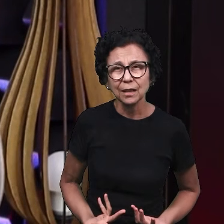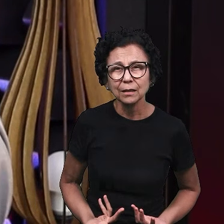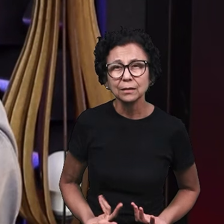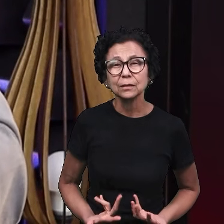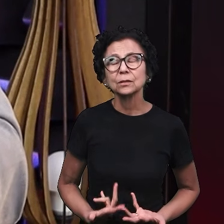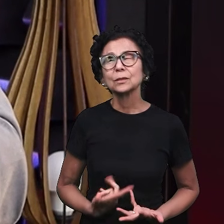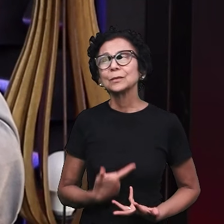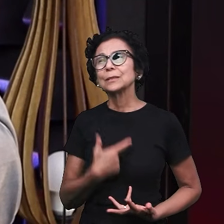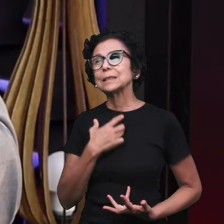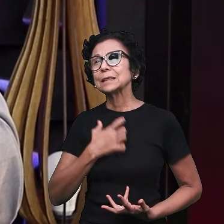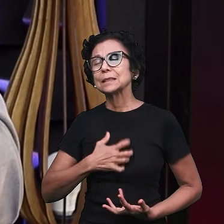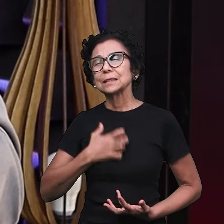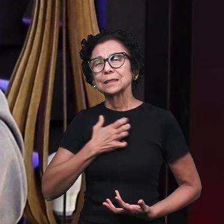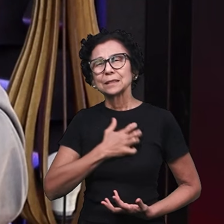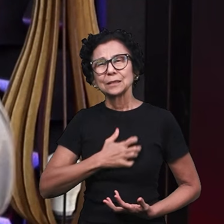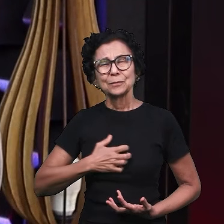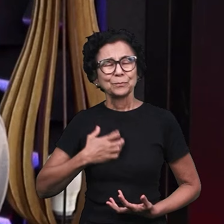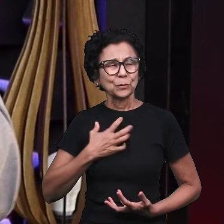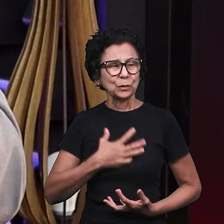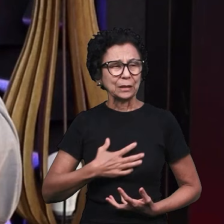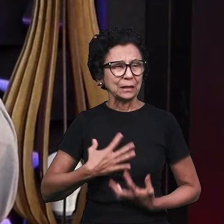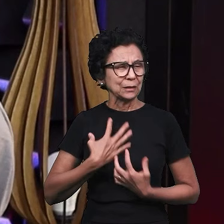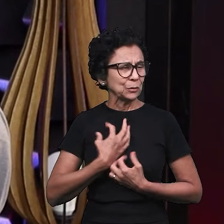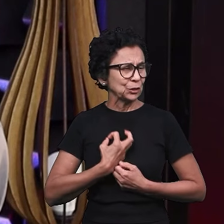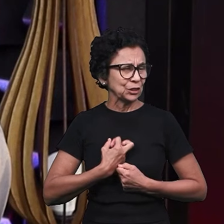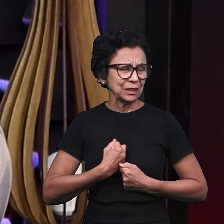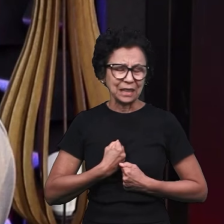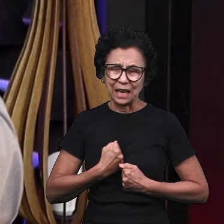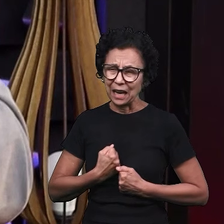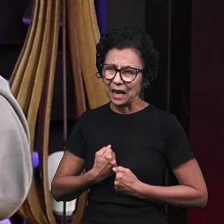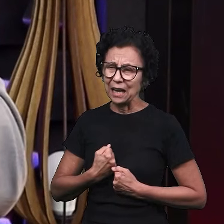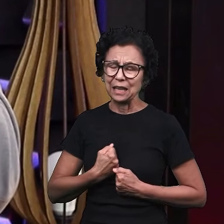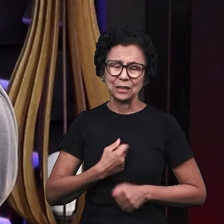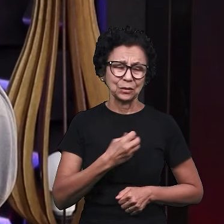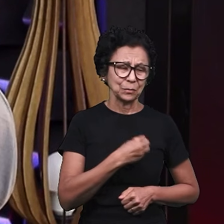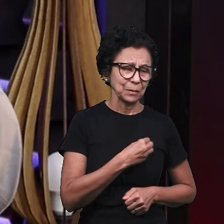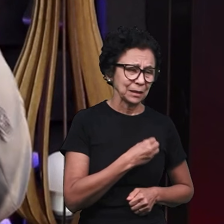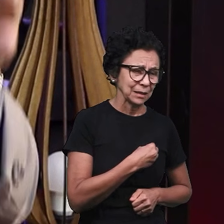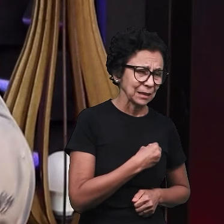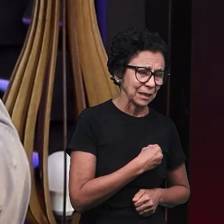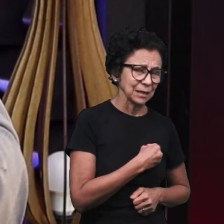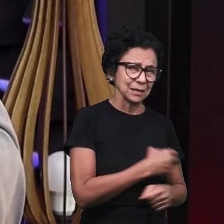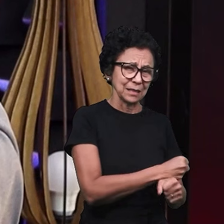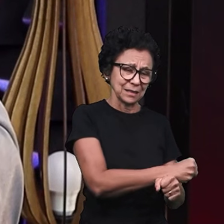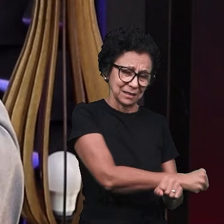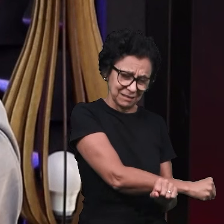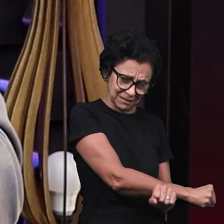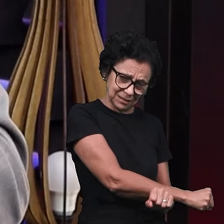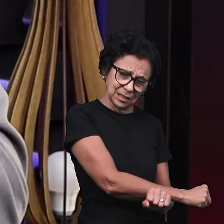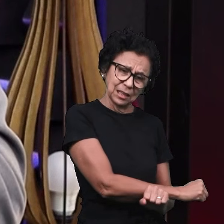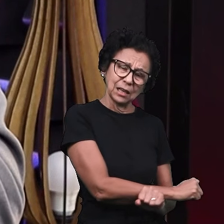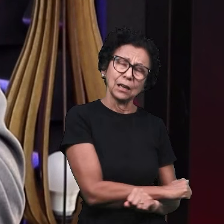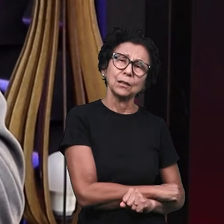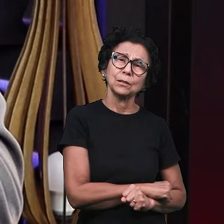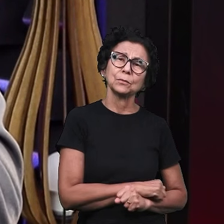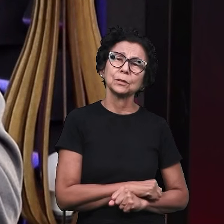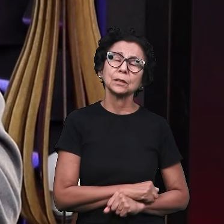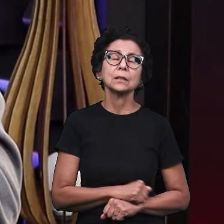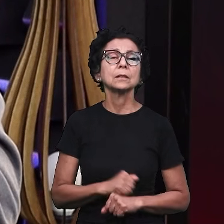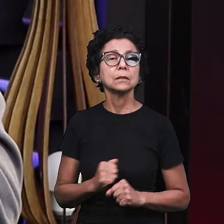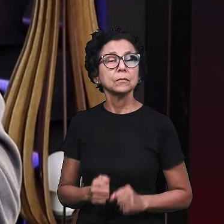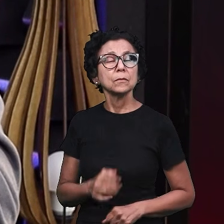está fadigado, se você vive preso, às vezes, às coisas desta vida, você está acorrentado às coisas desse mundo,